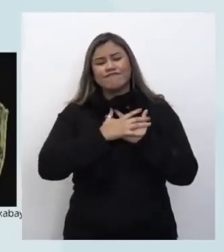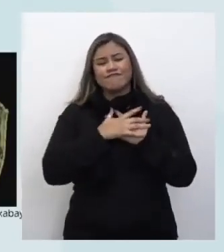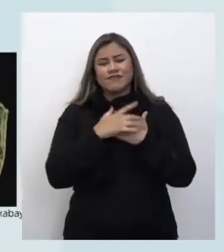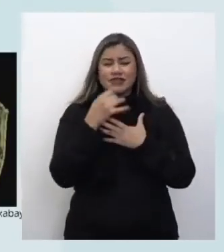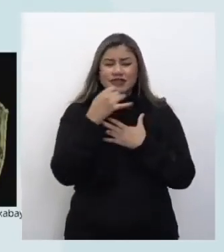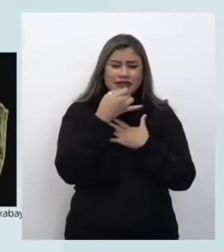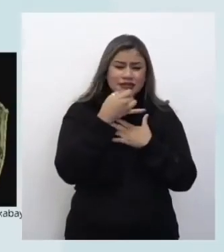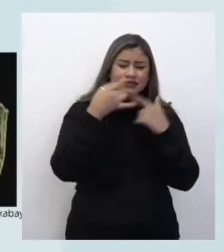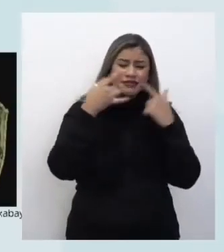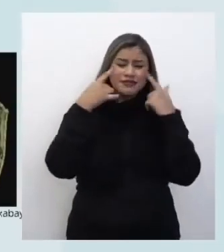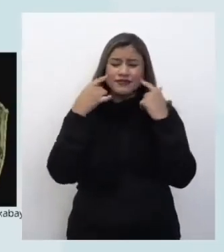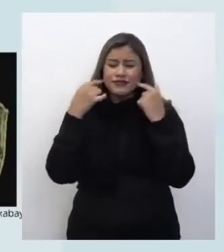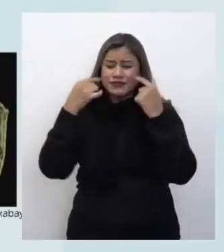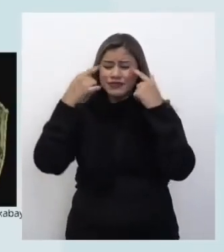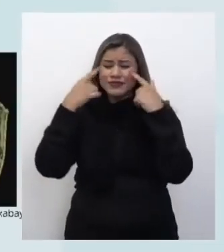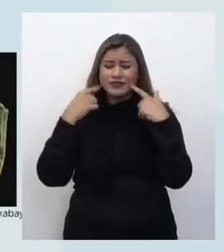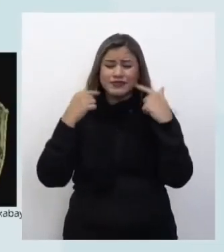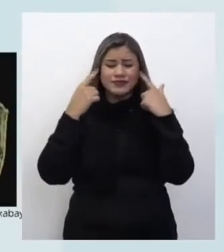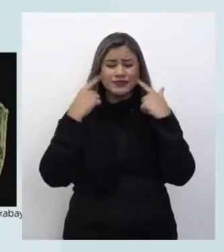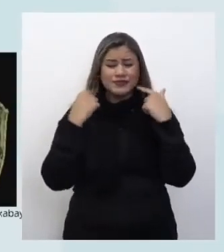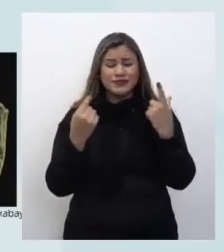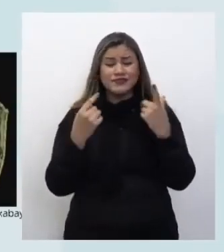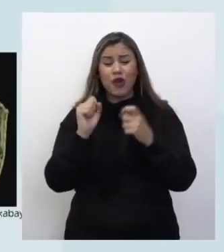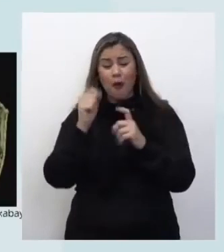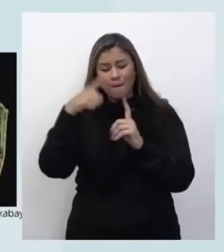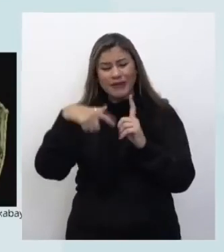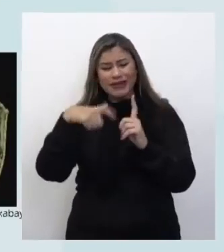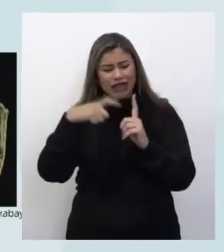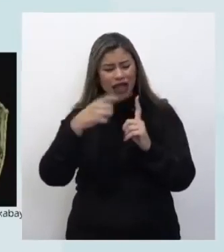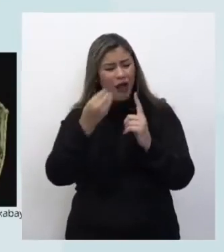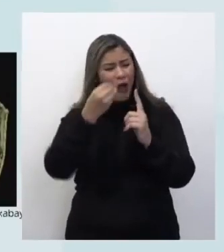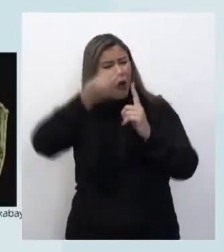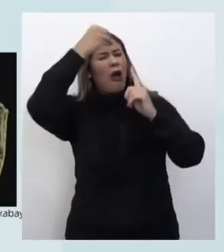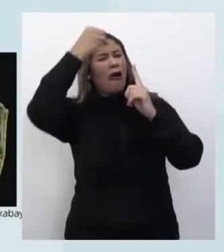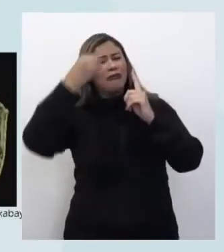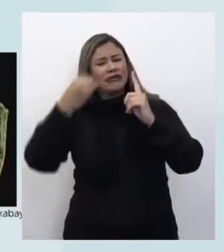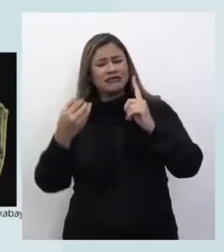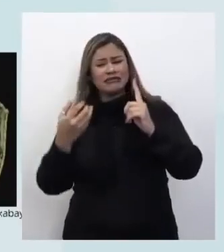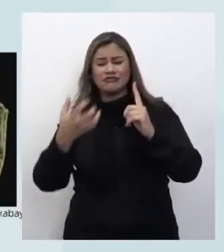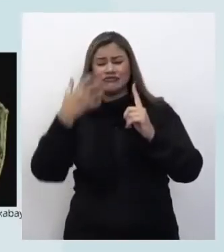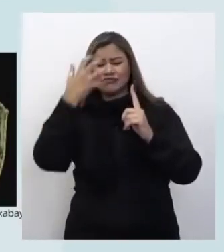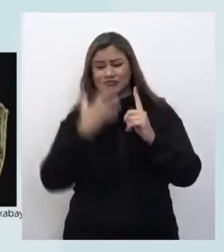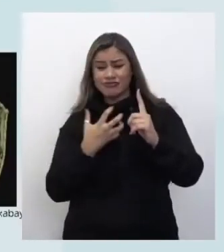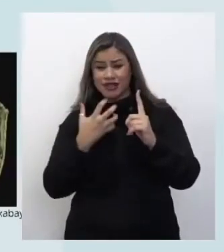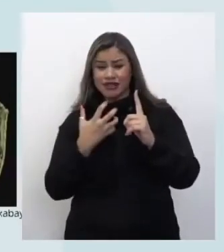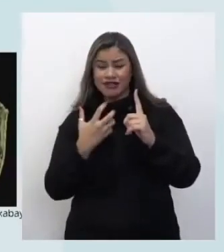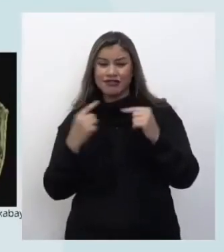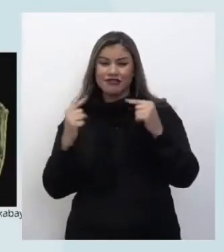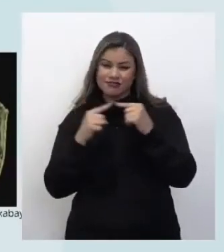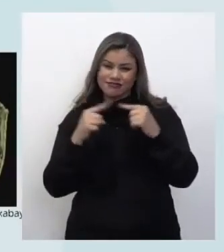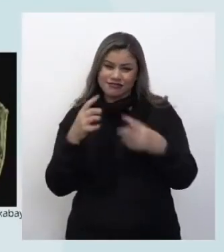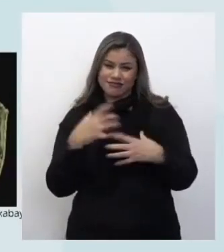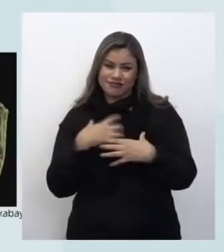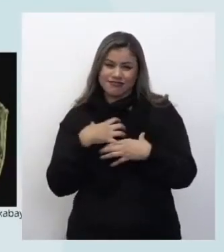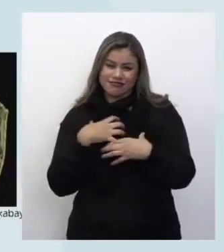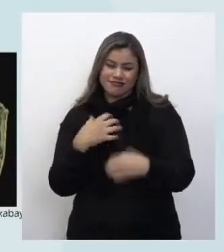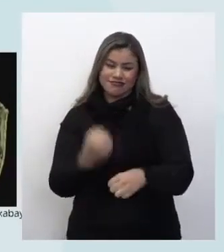chora, ou você sai muito bravo com o personagem. Essa é a ideia, é provocar mesmo sentimentos fortes na